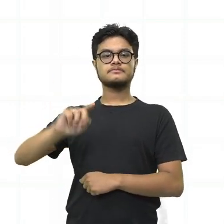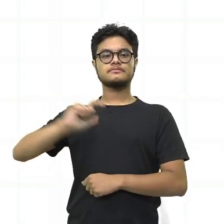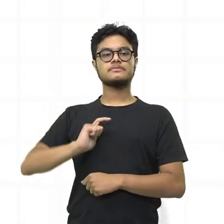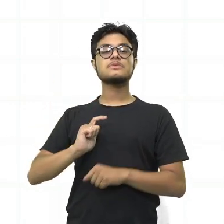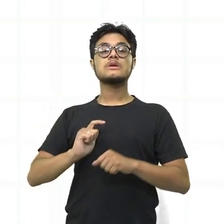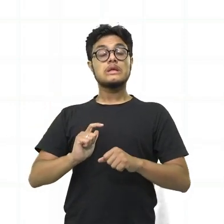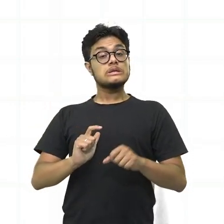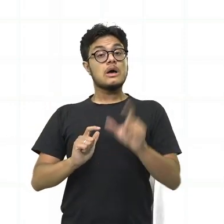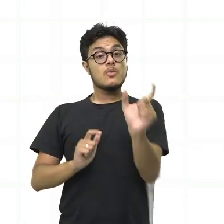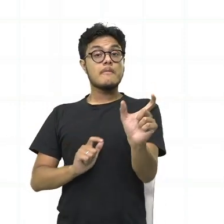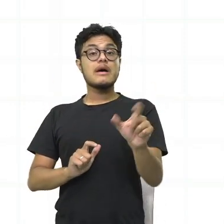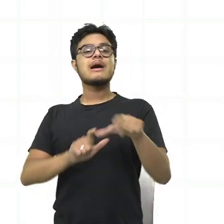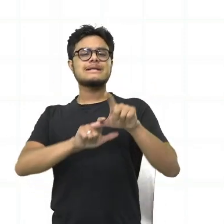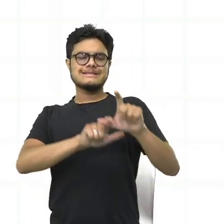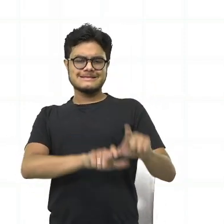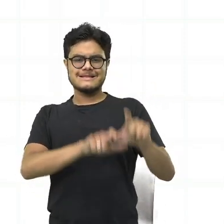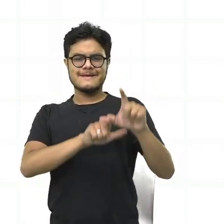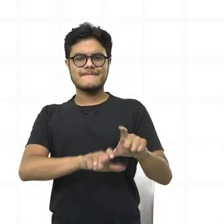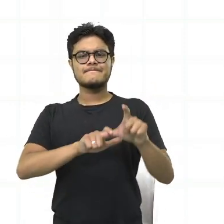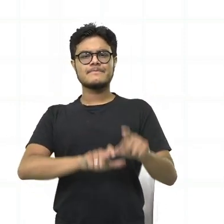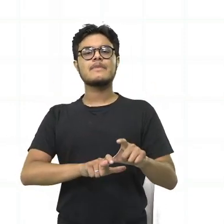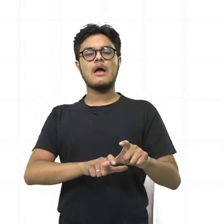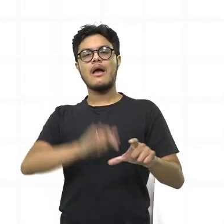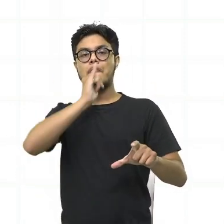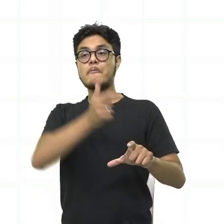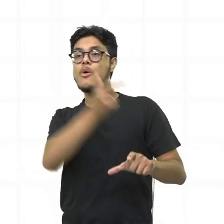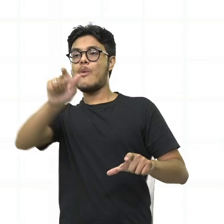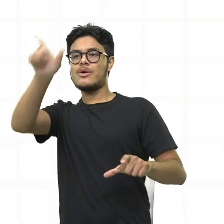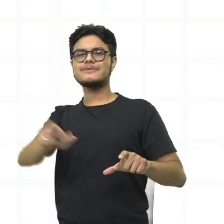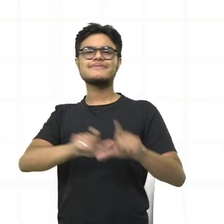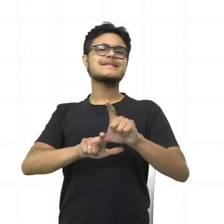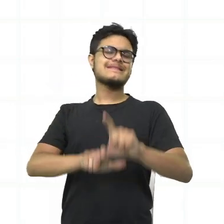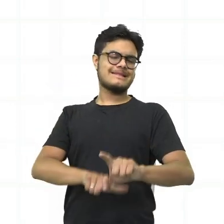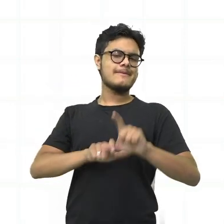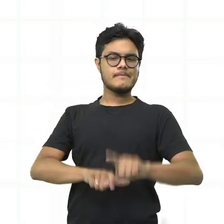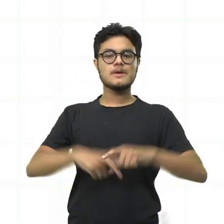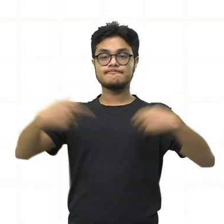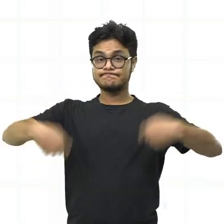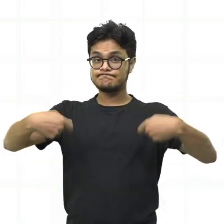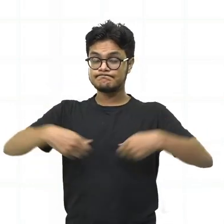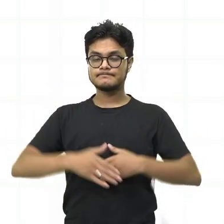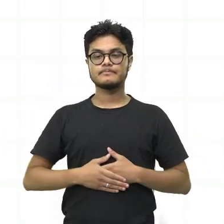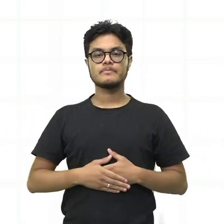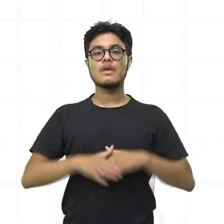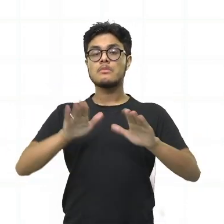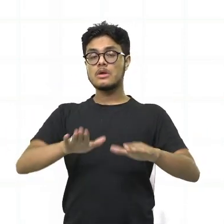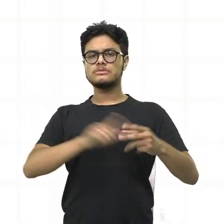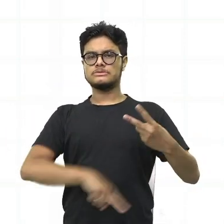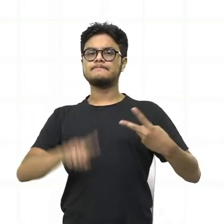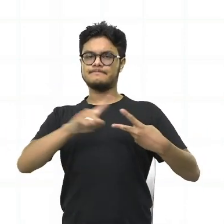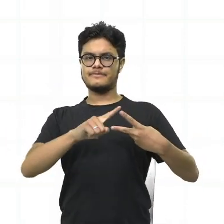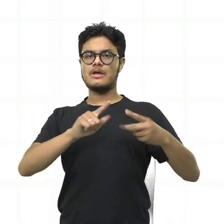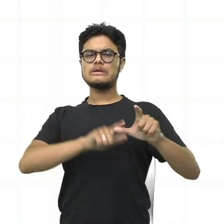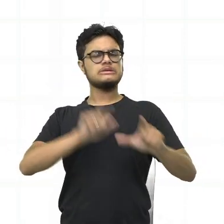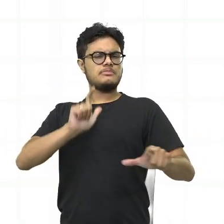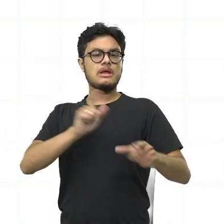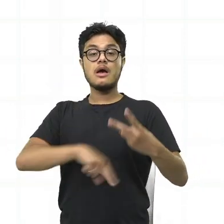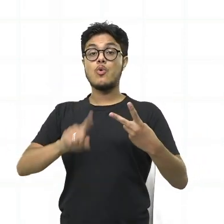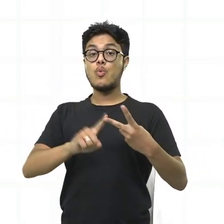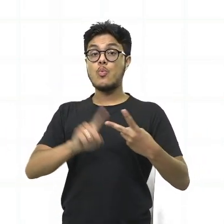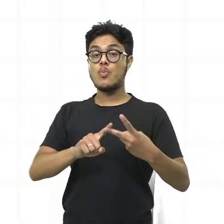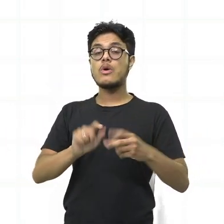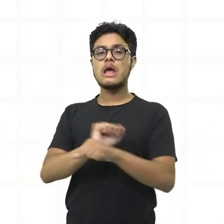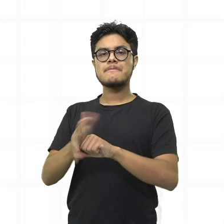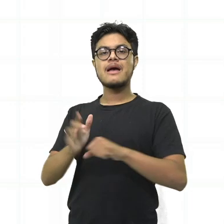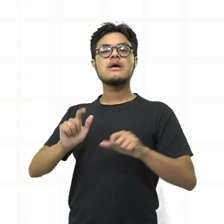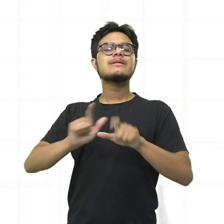substantivo cuja existência depende de um ser concreto para existir. Lá no concreto eu não dependo, aqui no abstrato eu